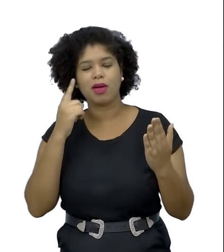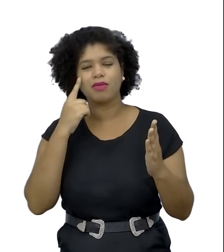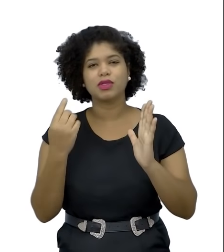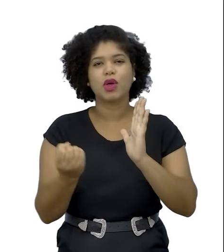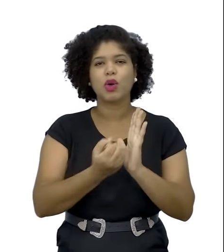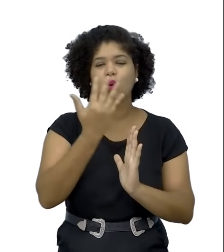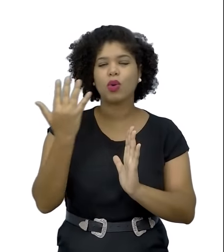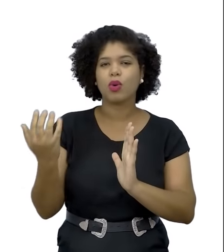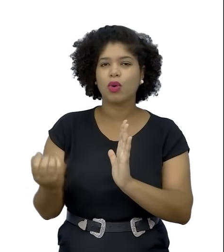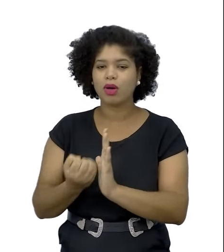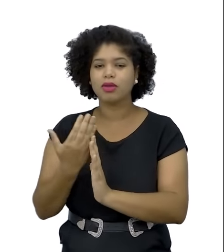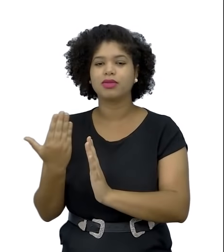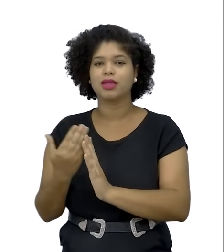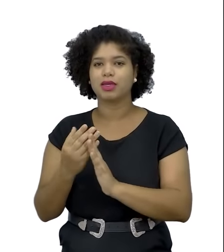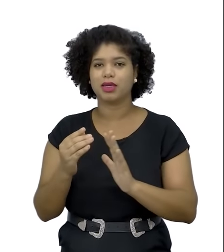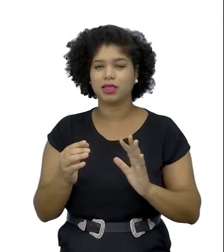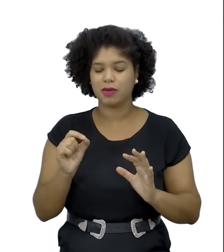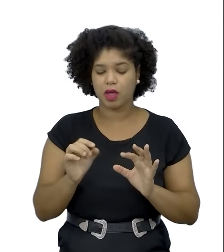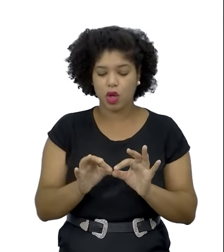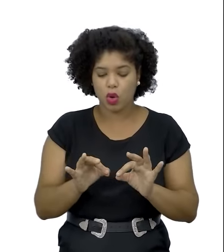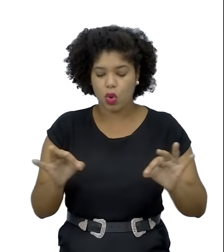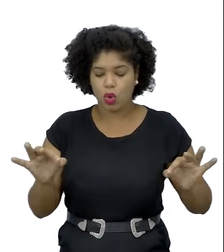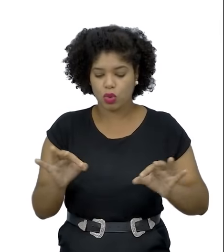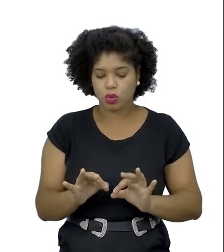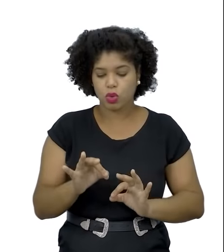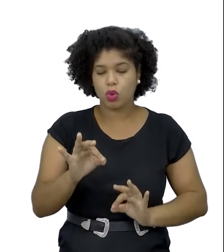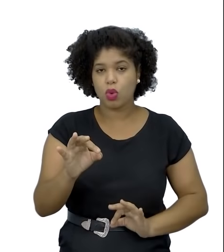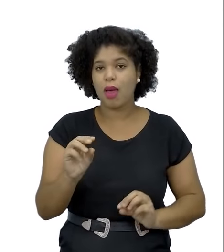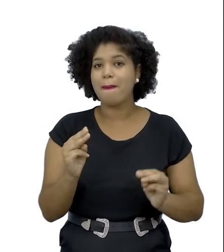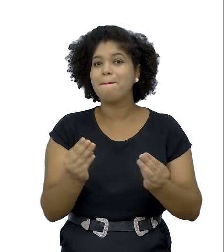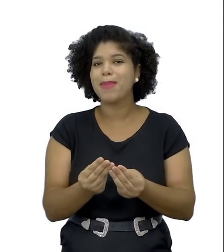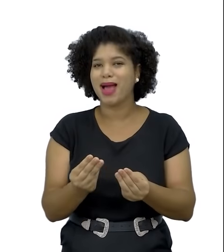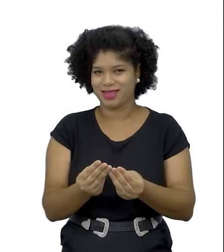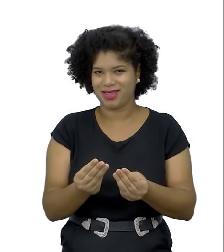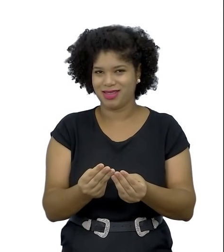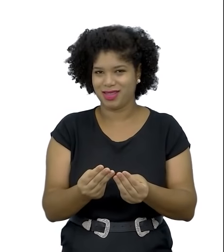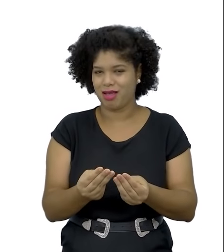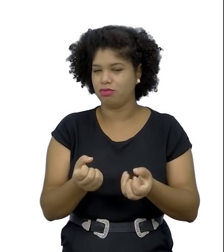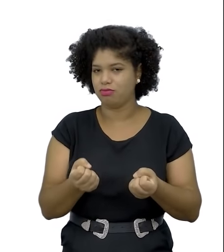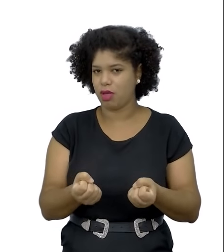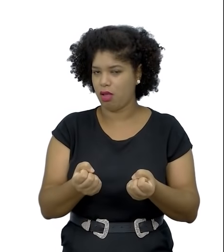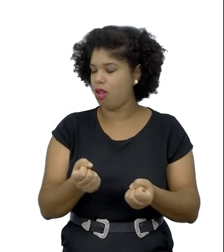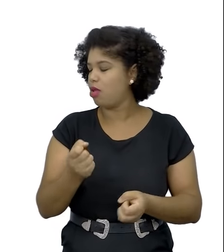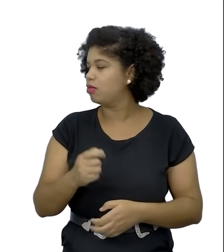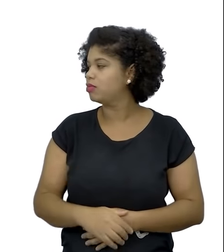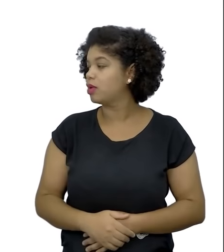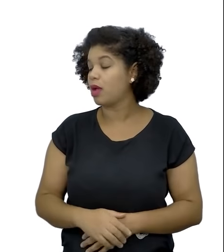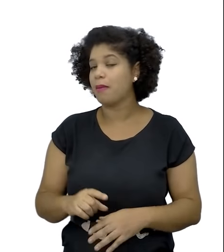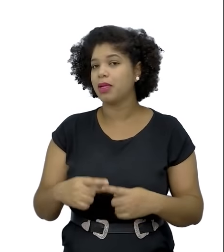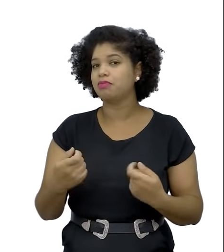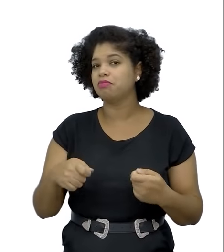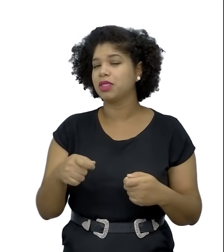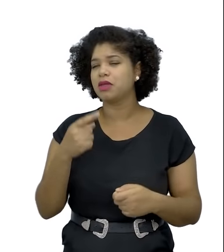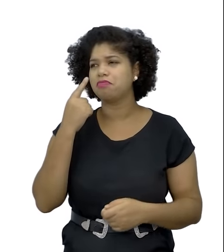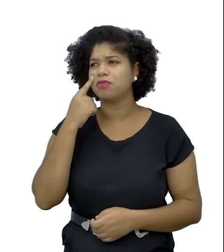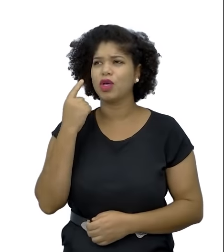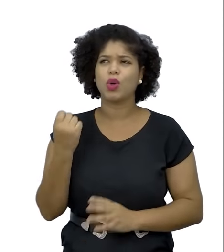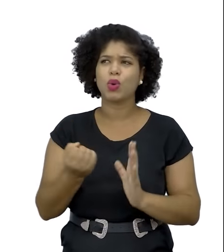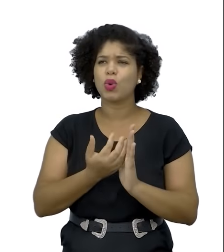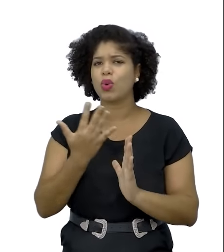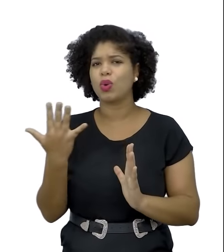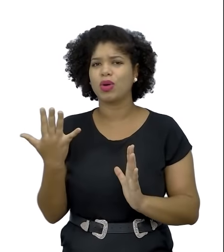quantidades, comprimentos, massas, exigindo-se apresentar um parâmetro para essa comparação, ou seja, o